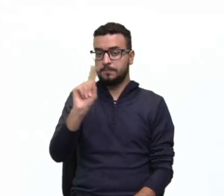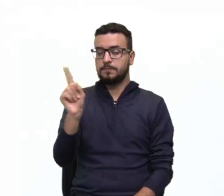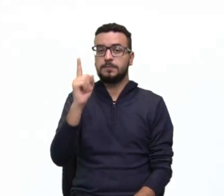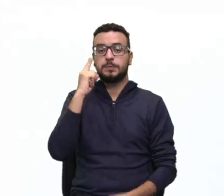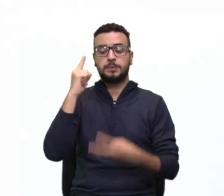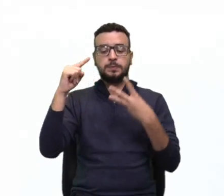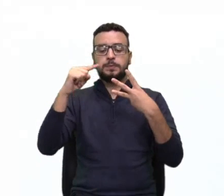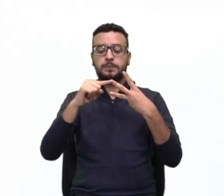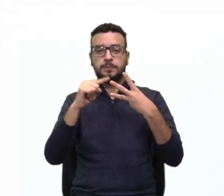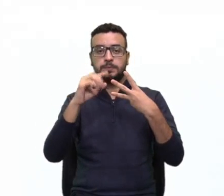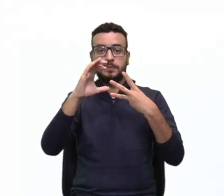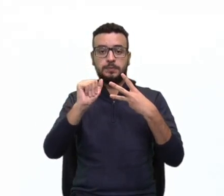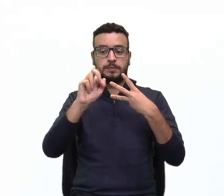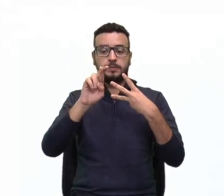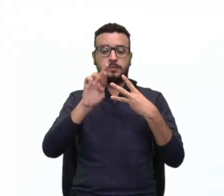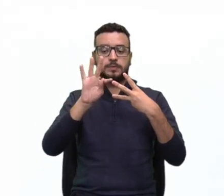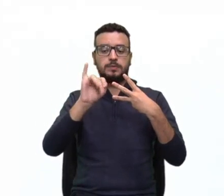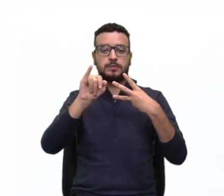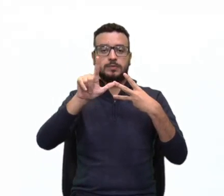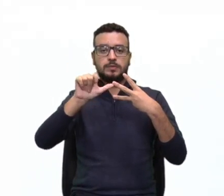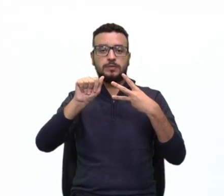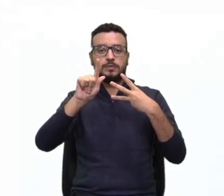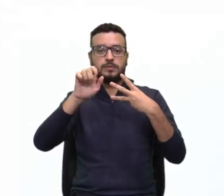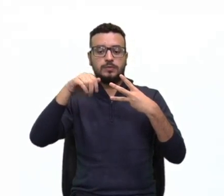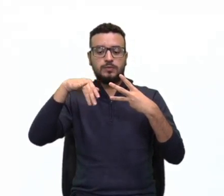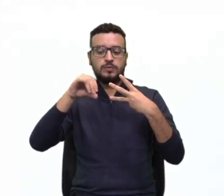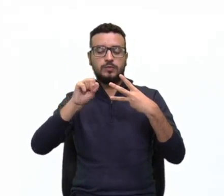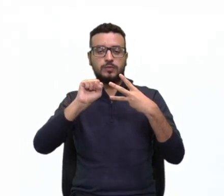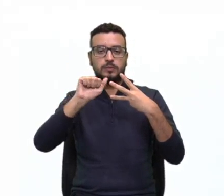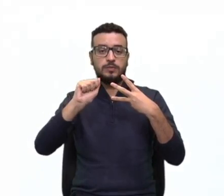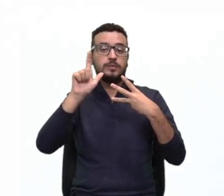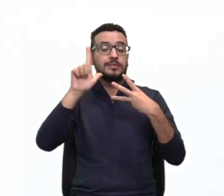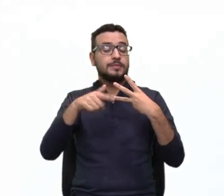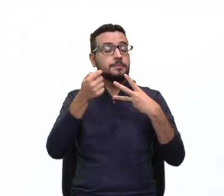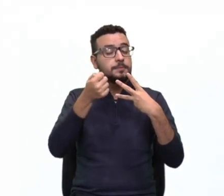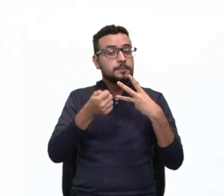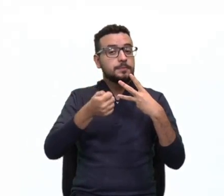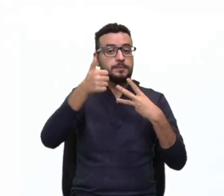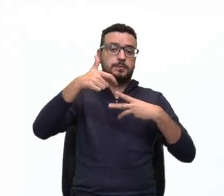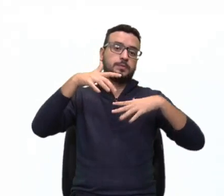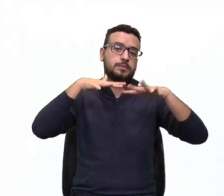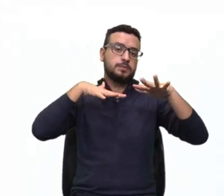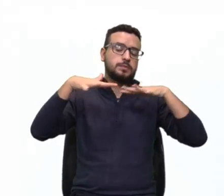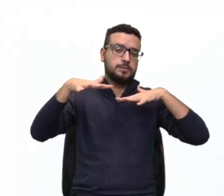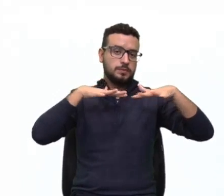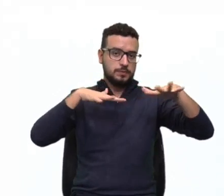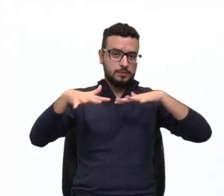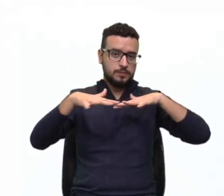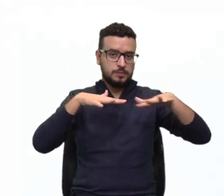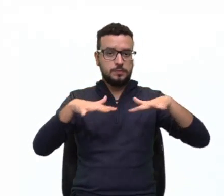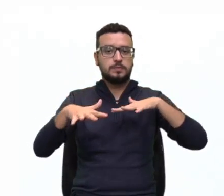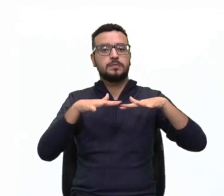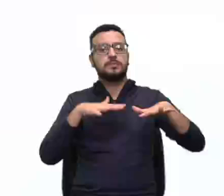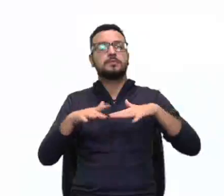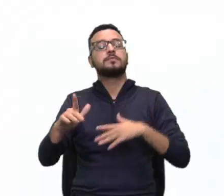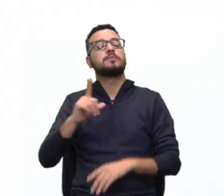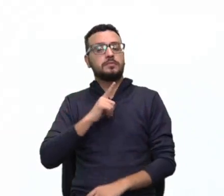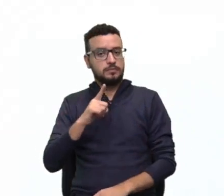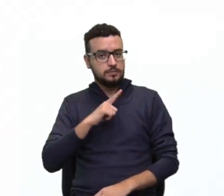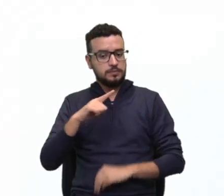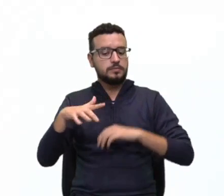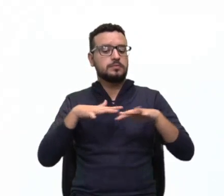Cartilaginosa, articulação semimóvel. Tem um movimento limitado e uma pequena amplitude, mas